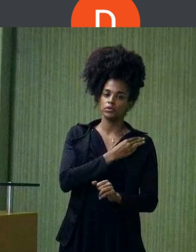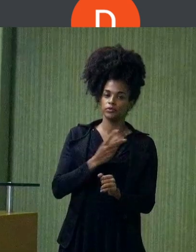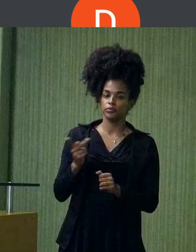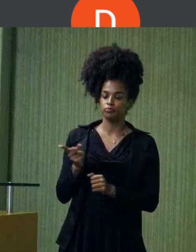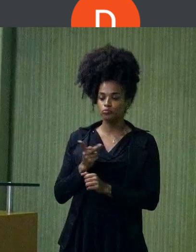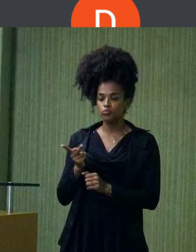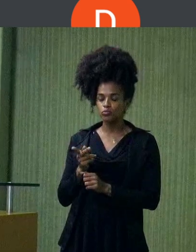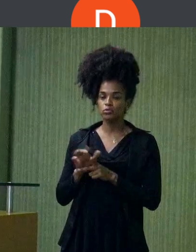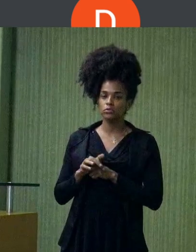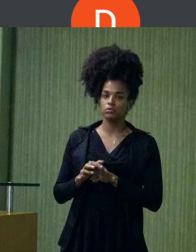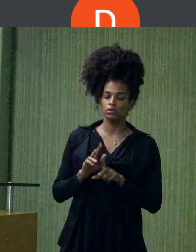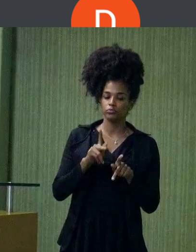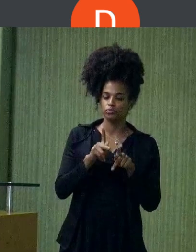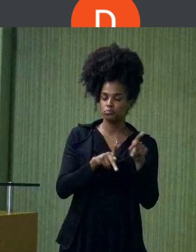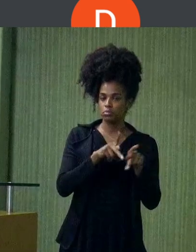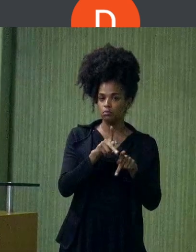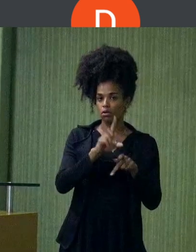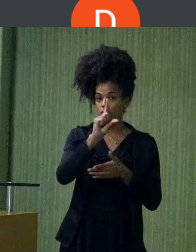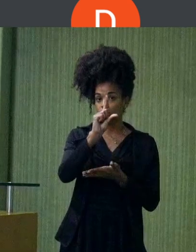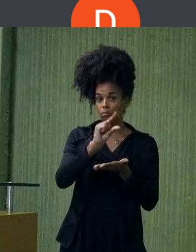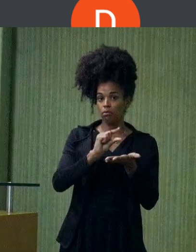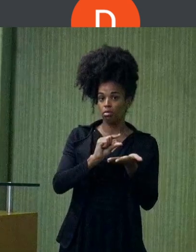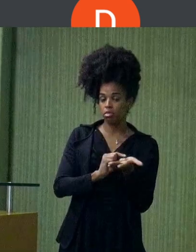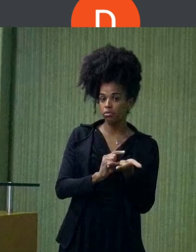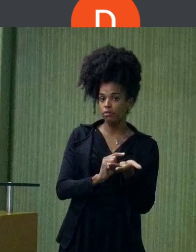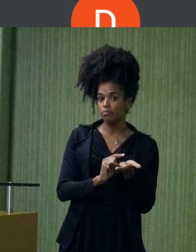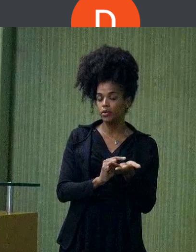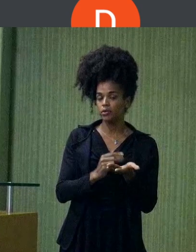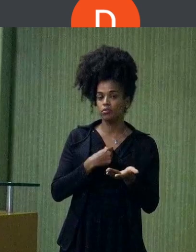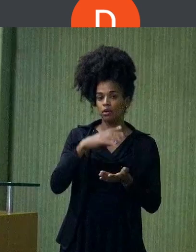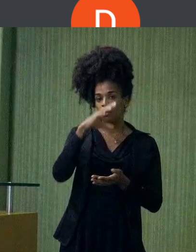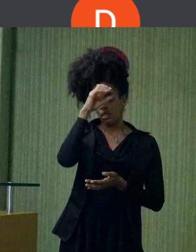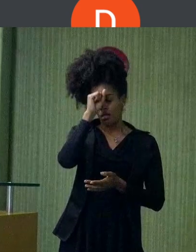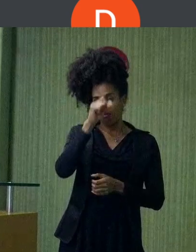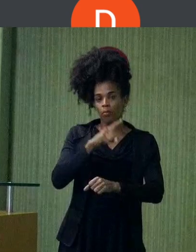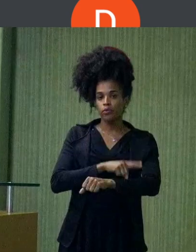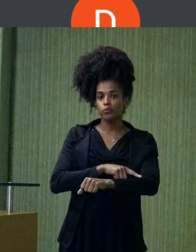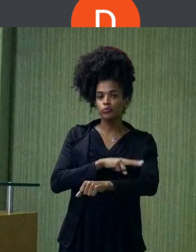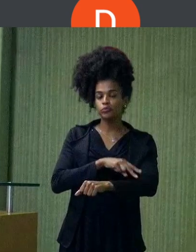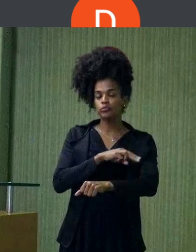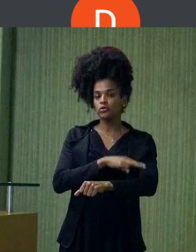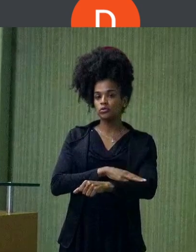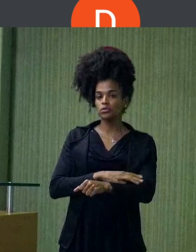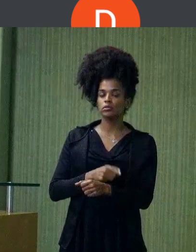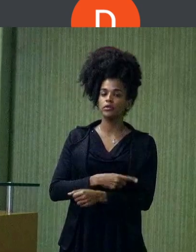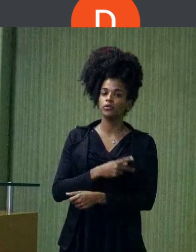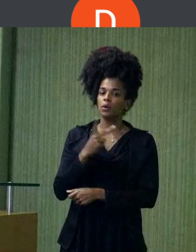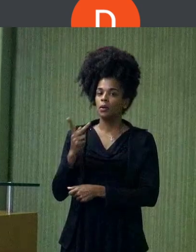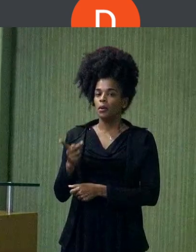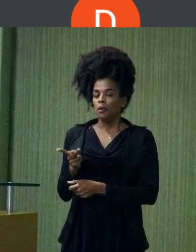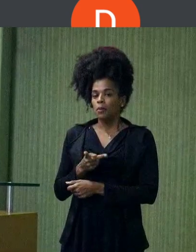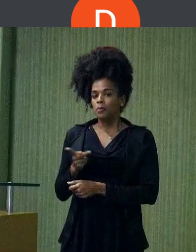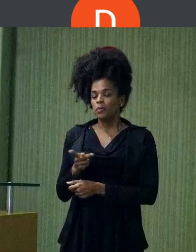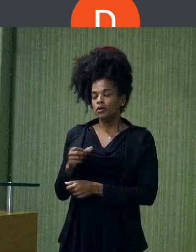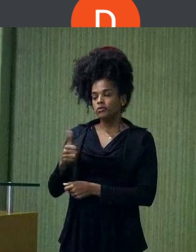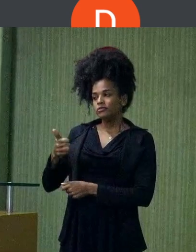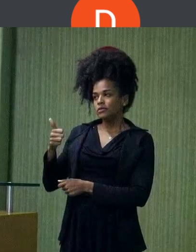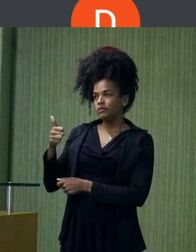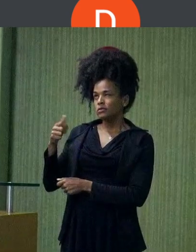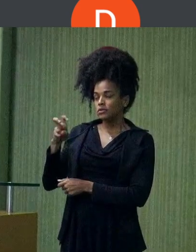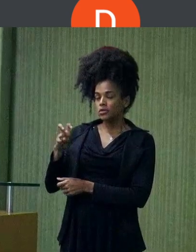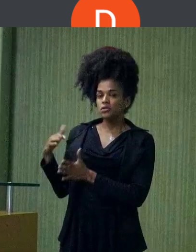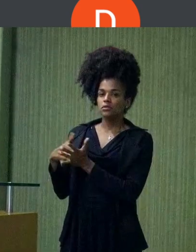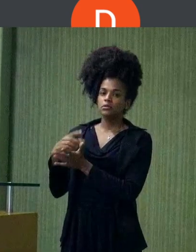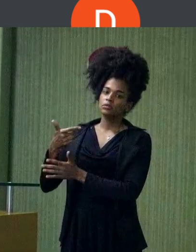ou mais aonde se quer a redução do percentual que não conclui Ensino Fundamental mas no que diz respeito à faixa etária de 15 a 29